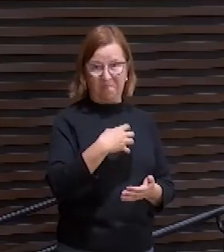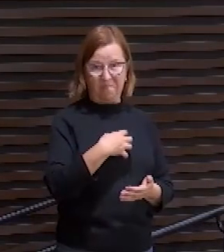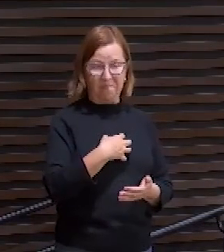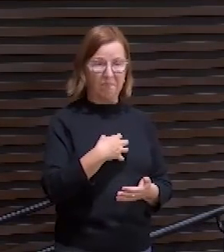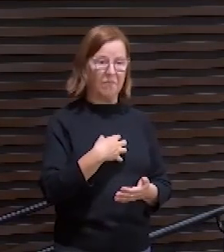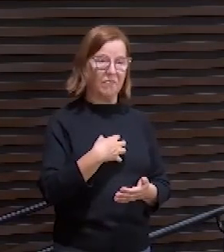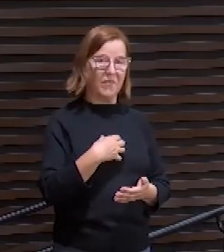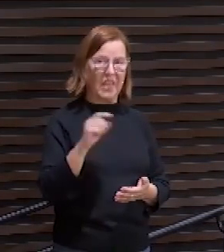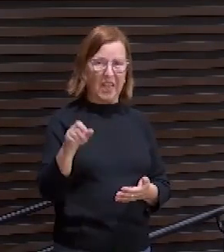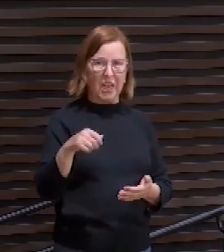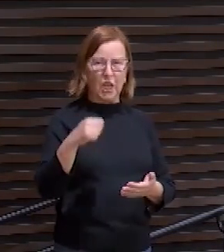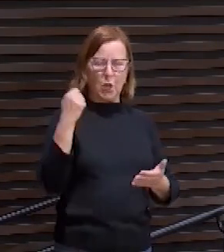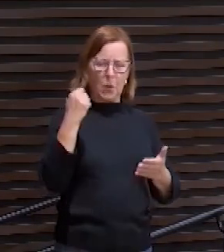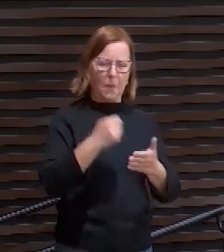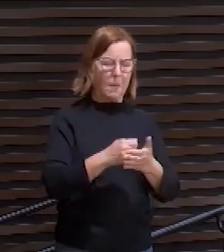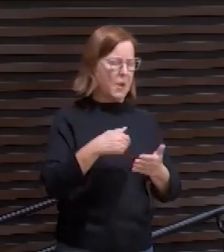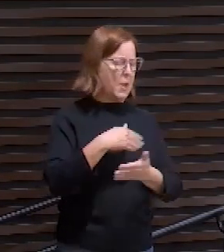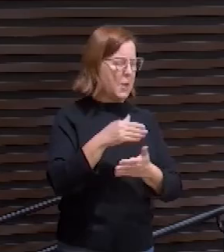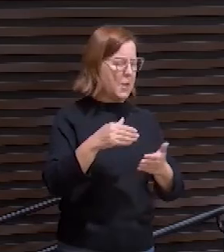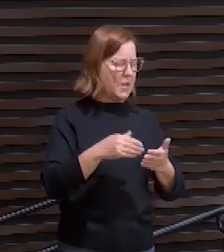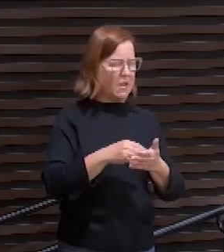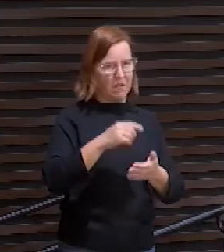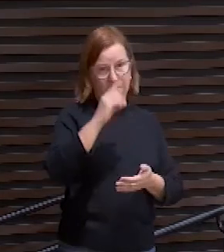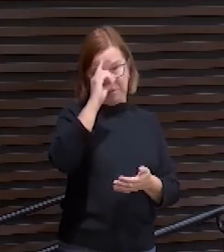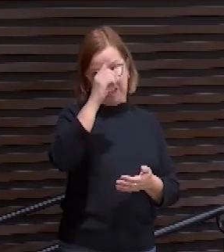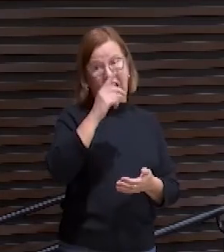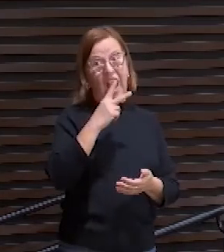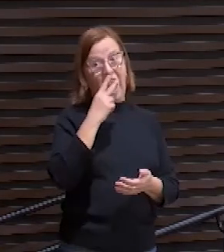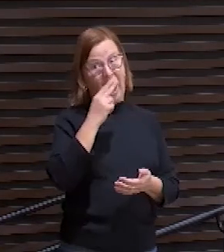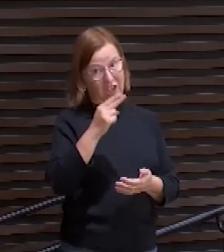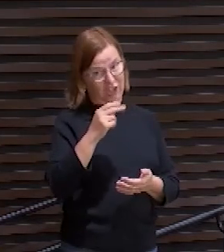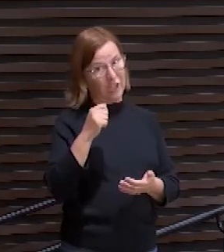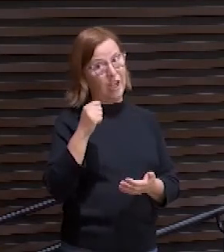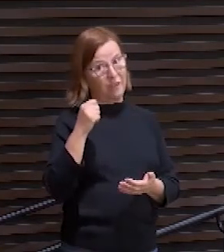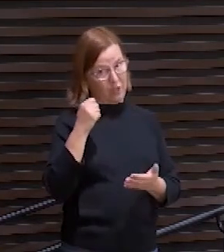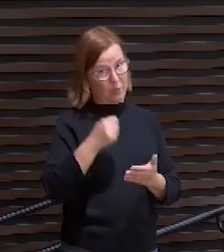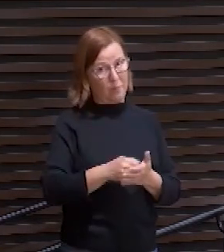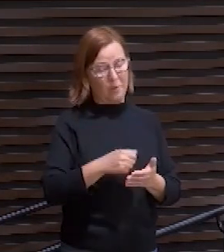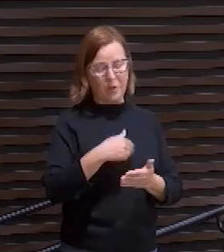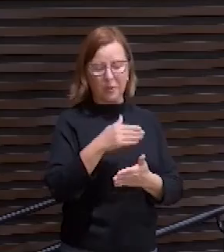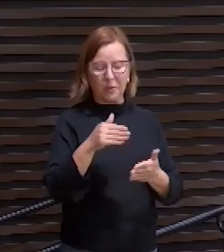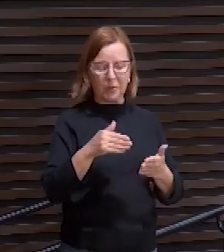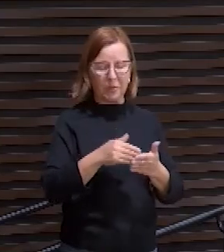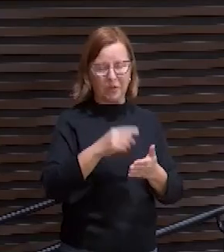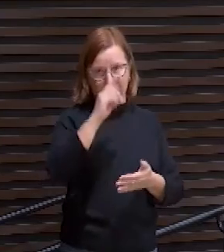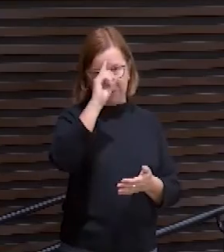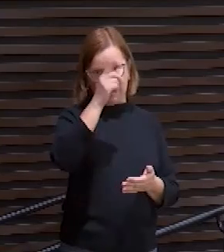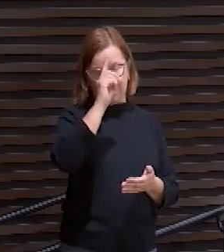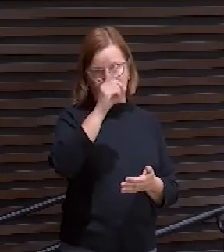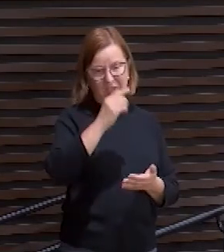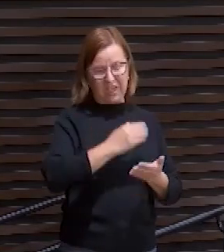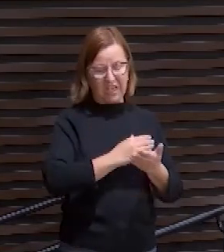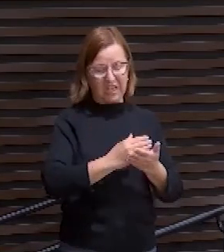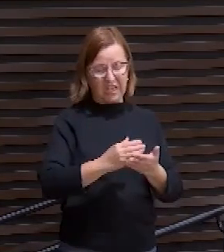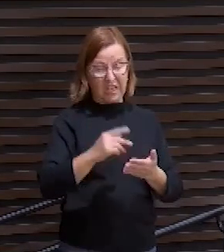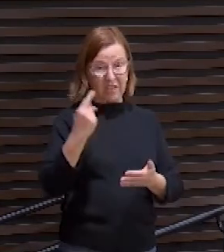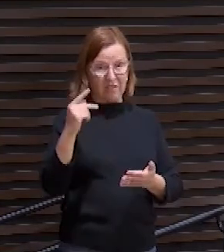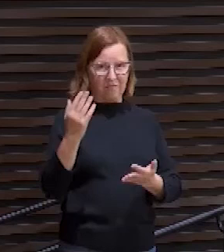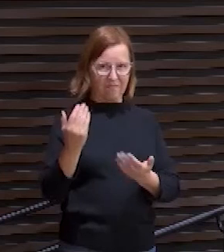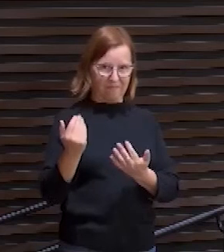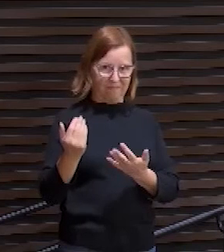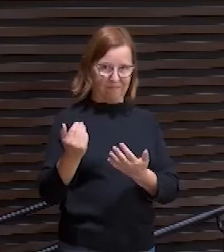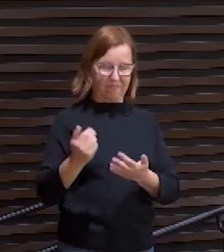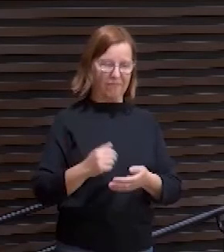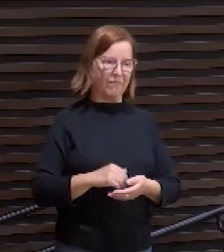Ele cumpria todos aqueles mandamentos, ele achava que cumpria todos aqueles mandamentos desde a sua